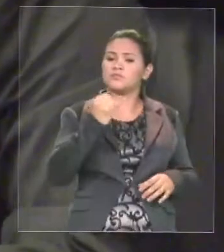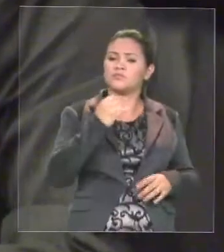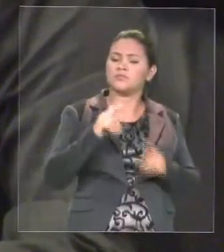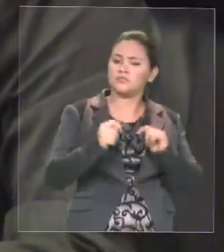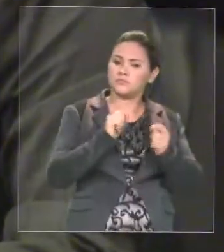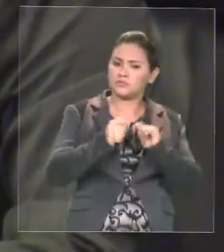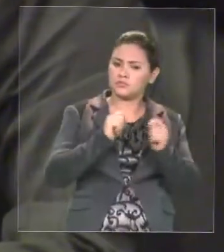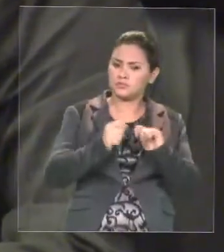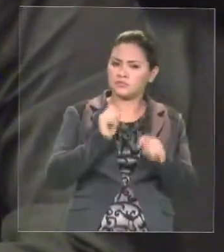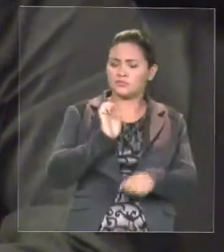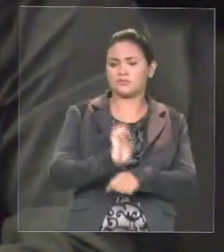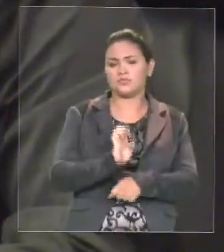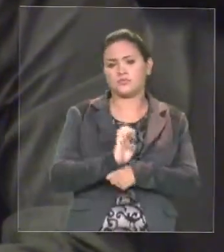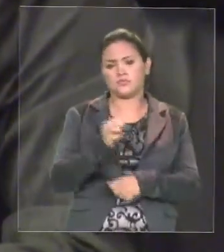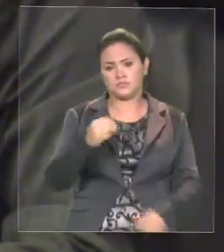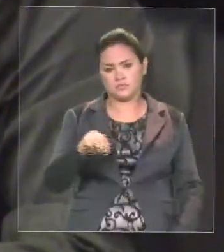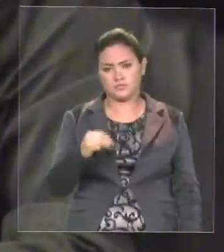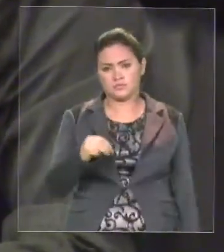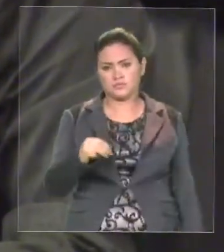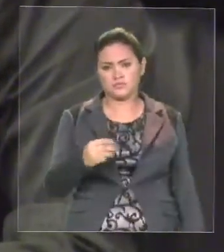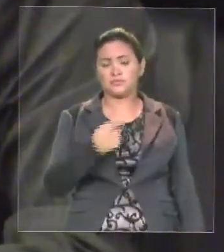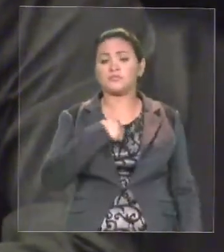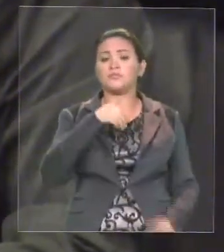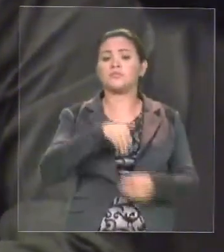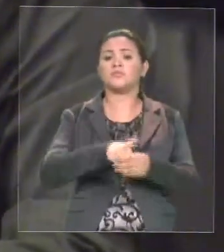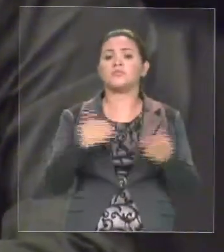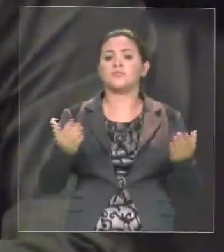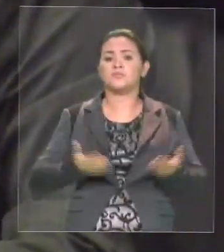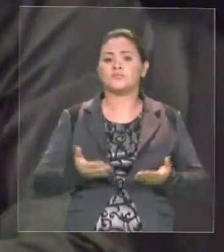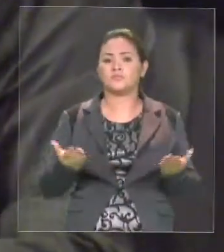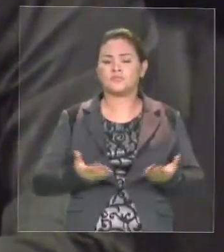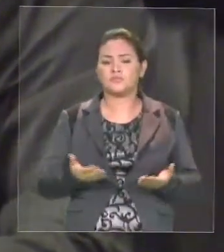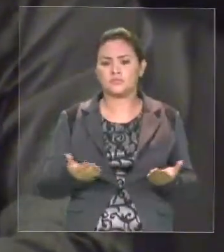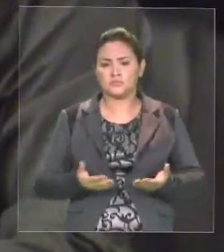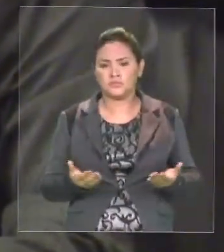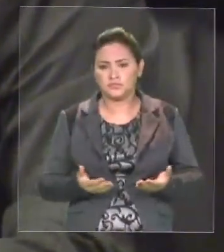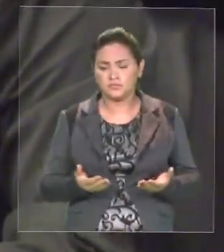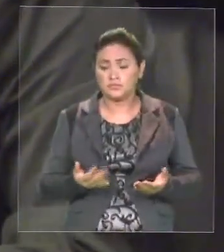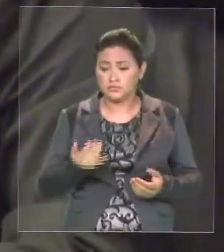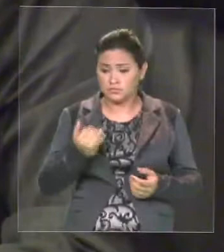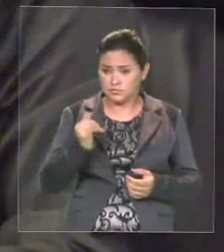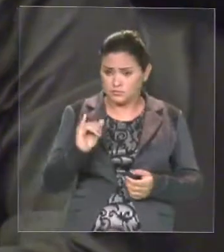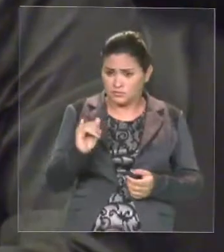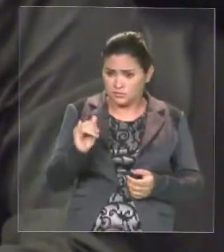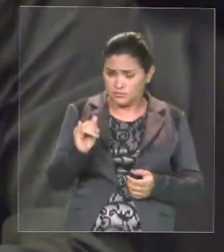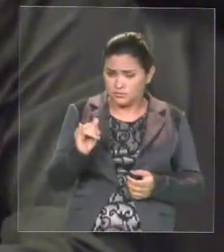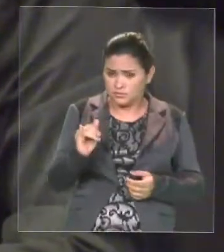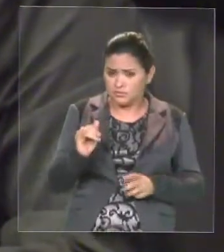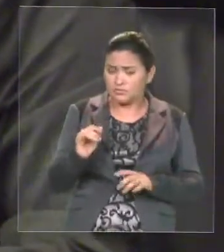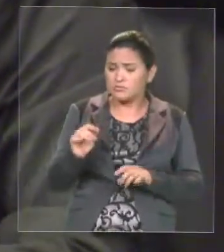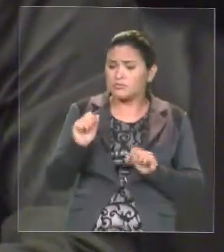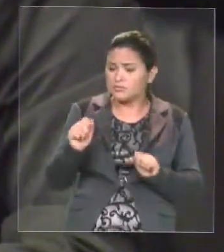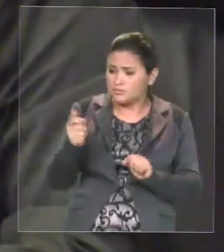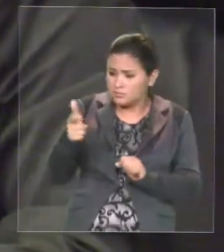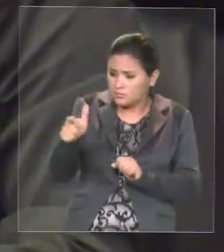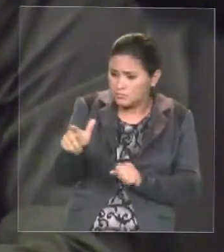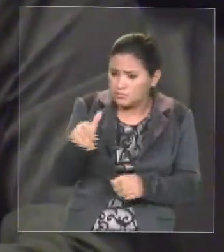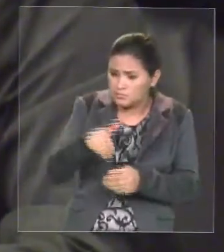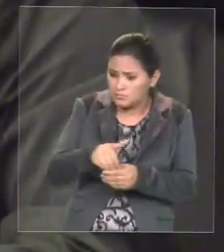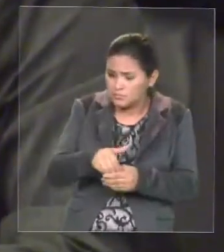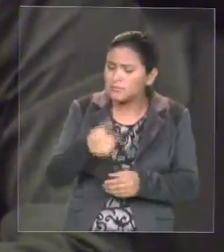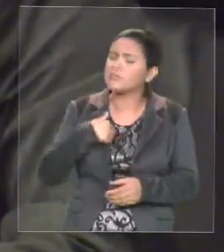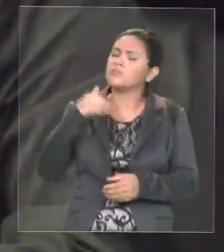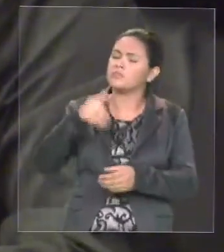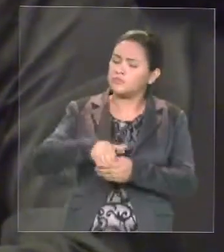estado. Então, eu votei hoje e votaria novamente. Votaria pelos 22 mil empregos que o Mateus gera no nosso